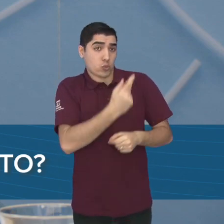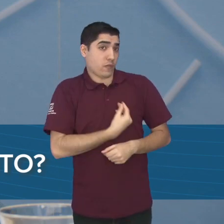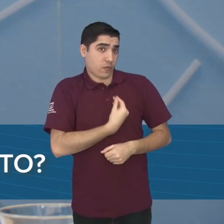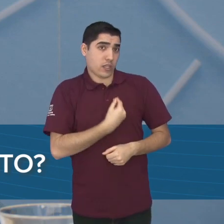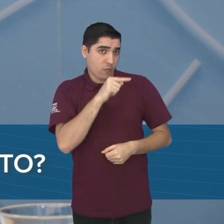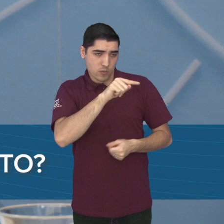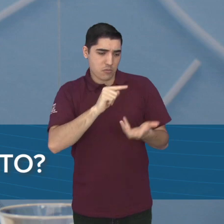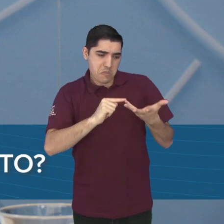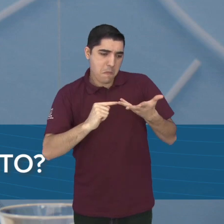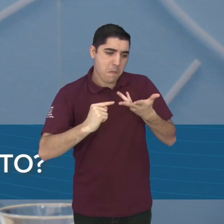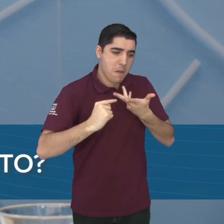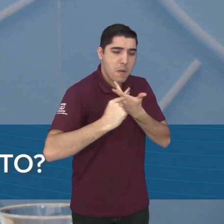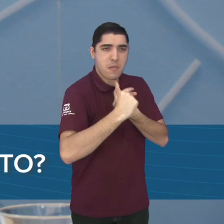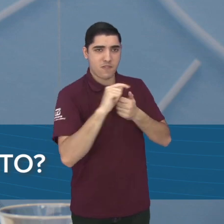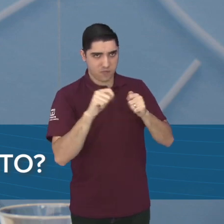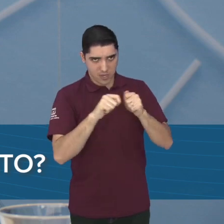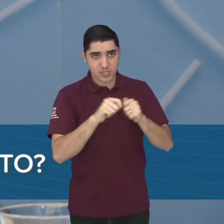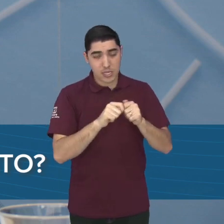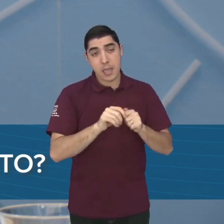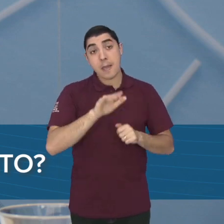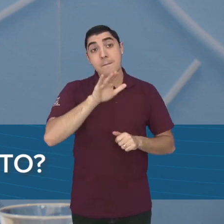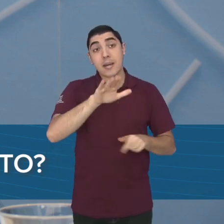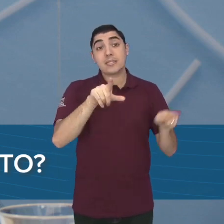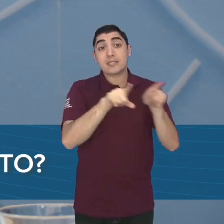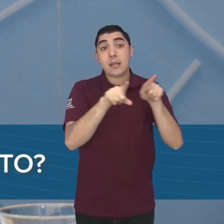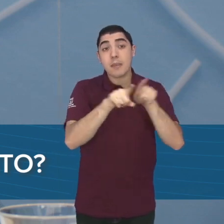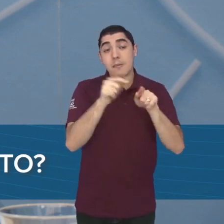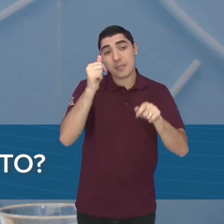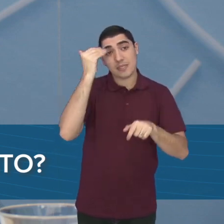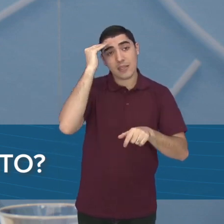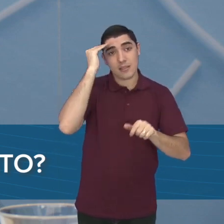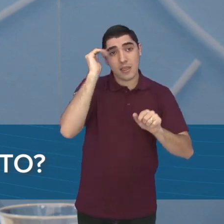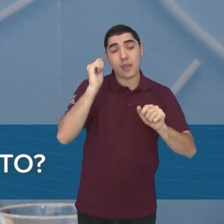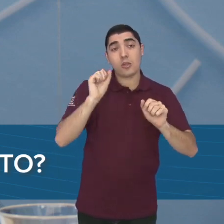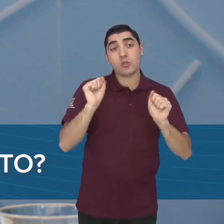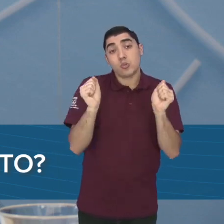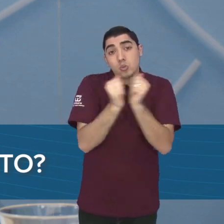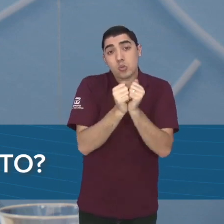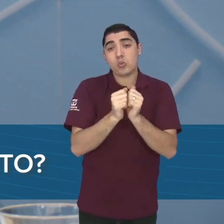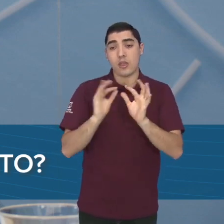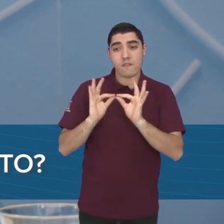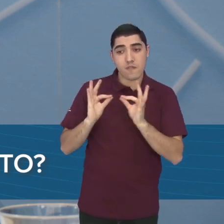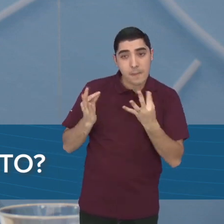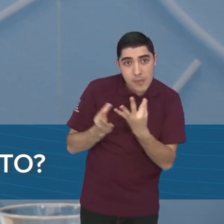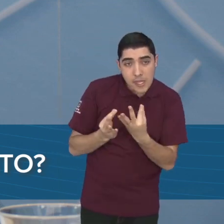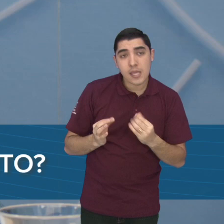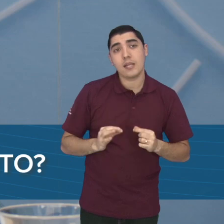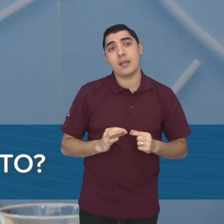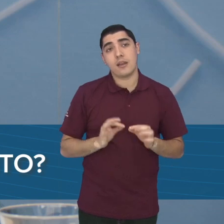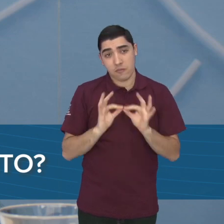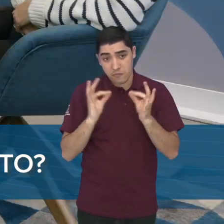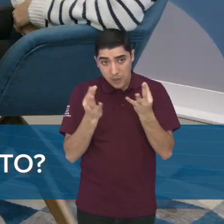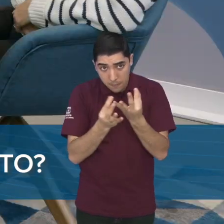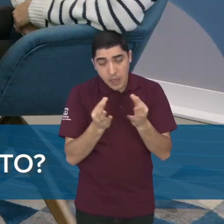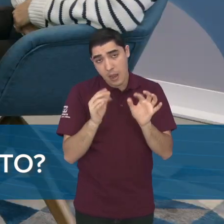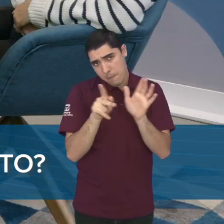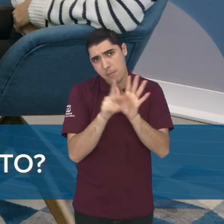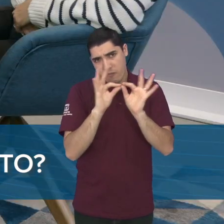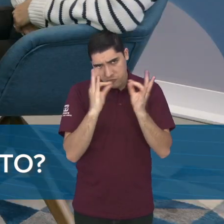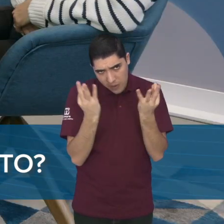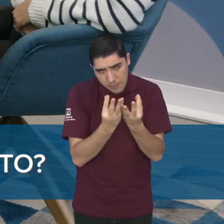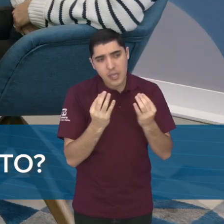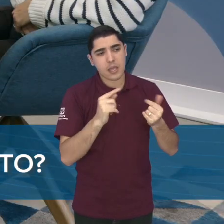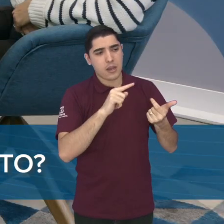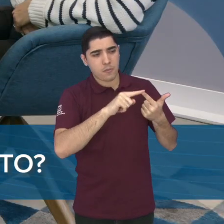Mas o que está ao meu redor, né? O meu núcleo familiar, os meus professores, os meus mentores, de certa forma,